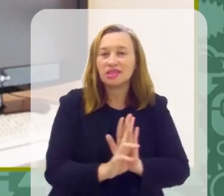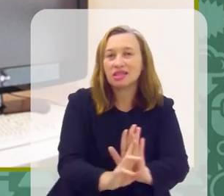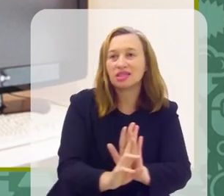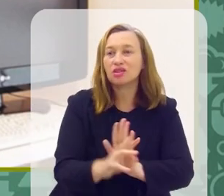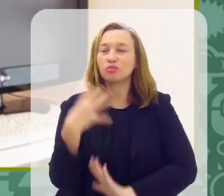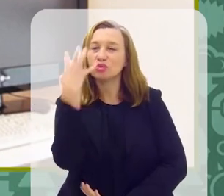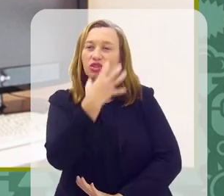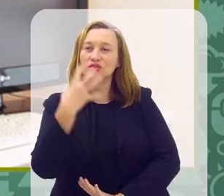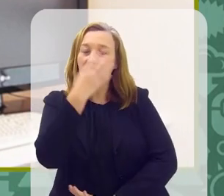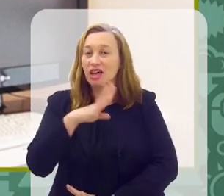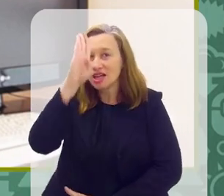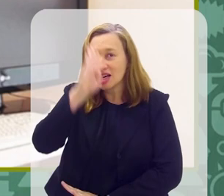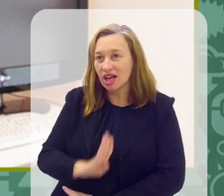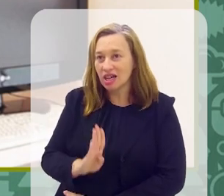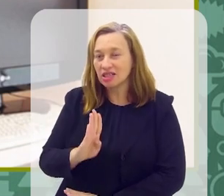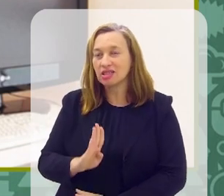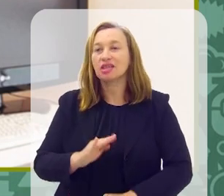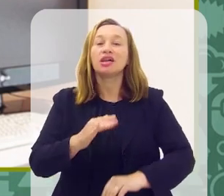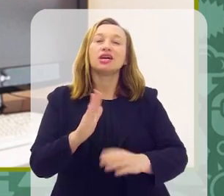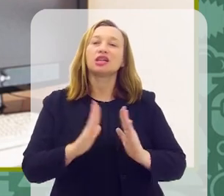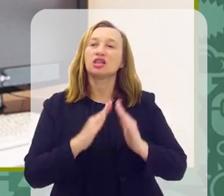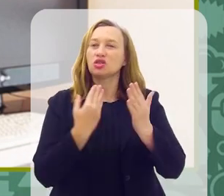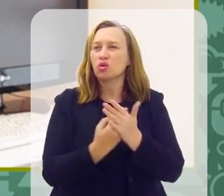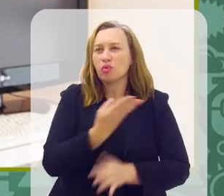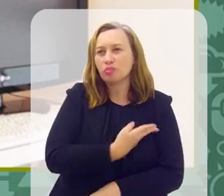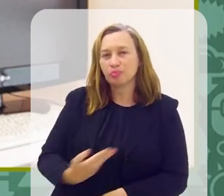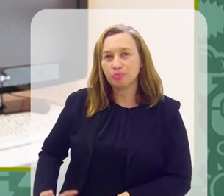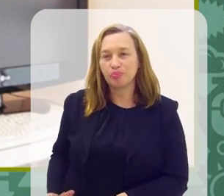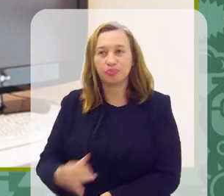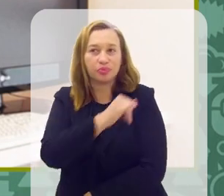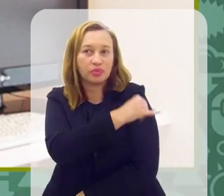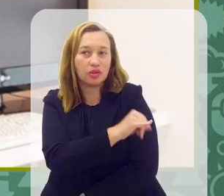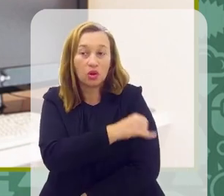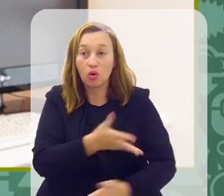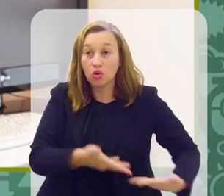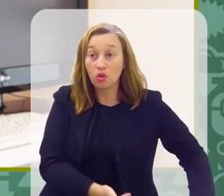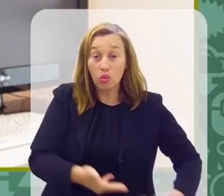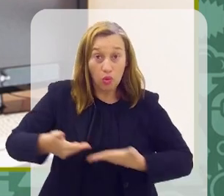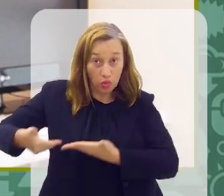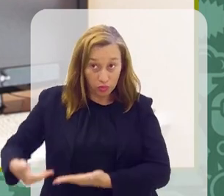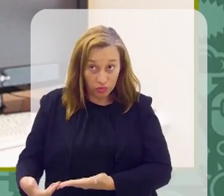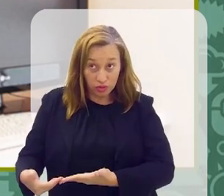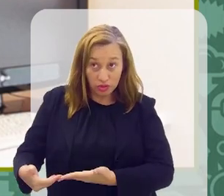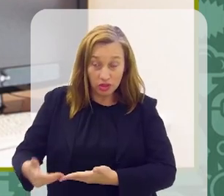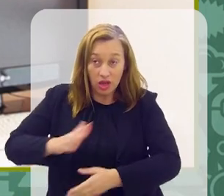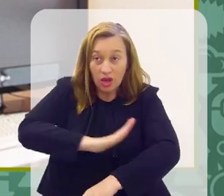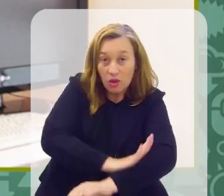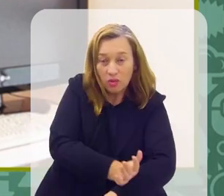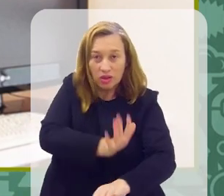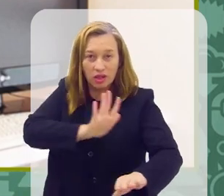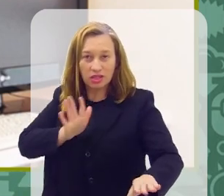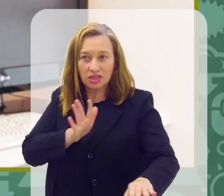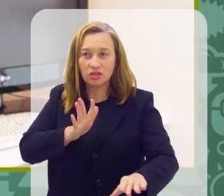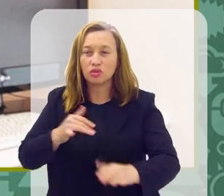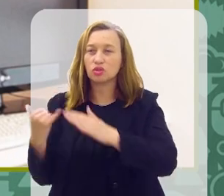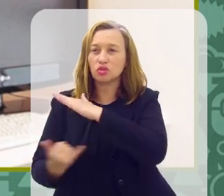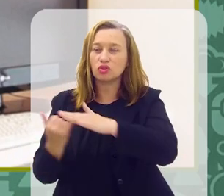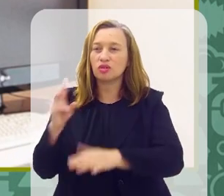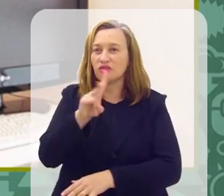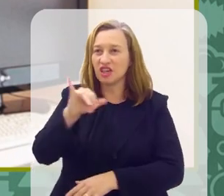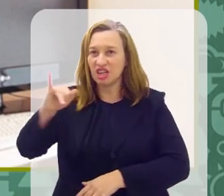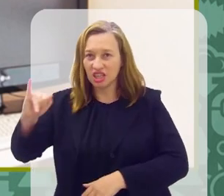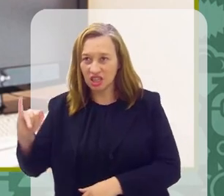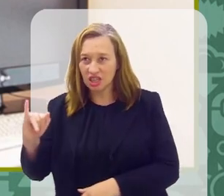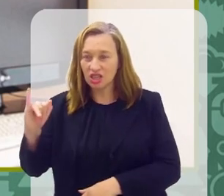musicais gratuitas nas escolas públicas do Rio de Janeiro e o convite para ser consultor antirracista do Instituto